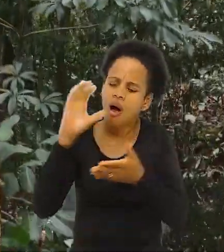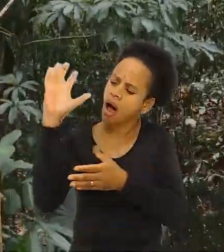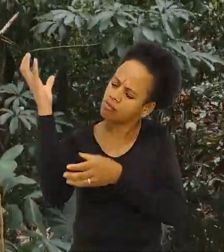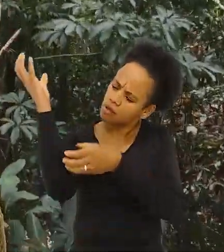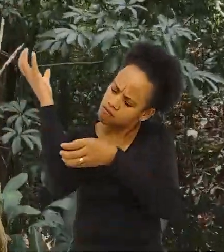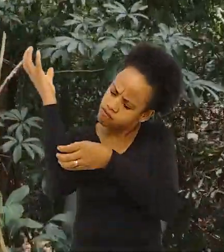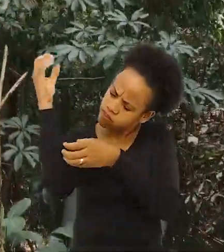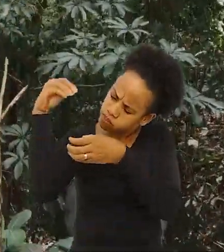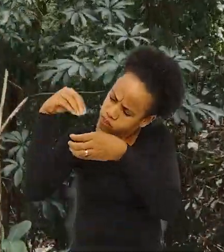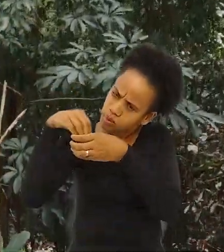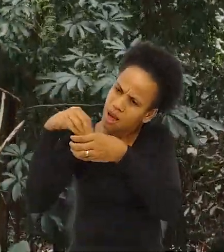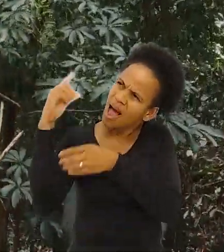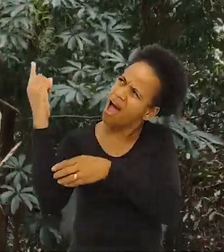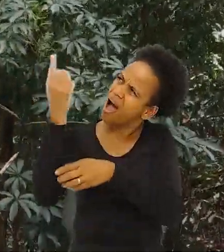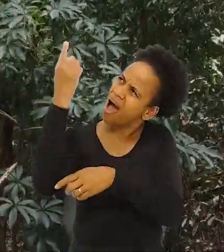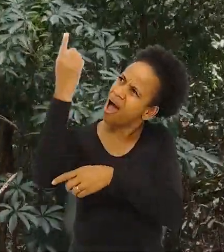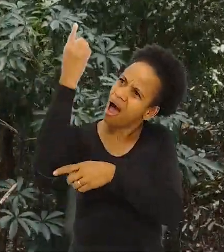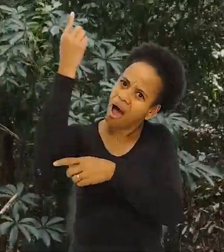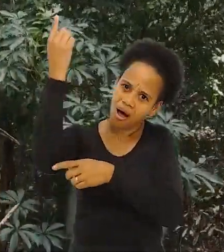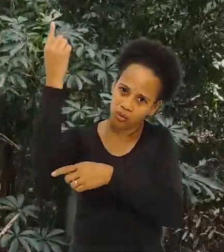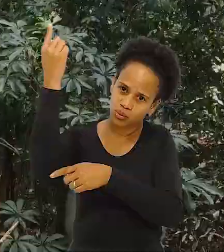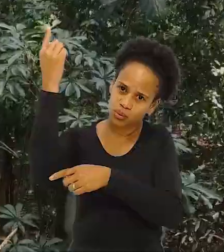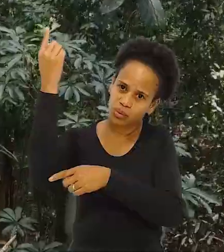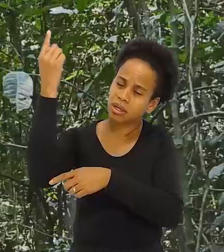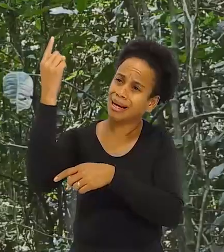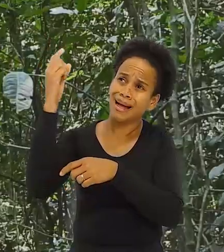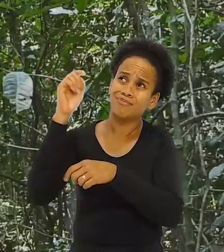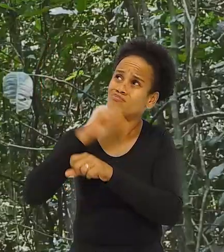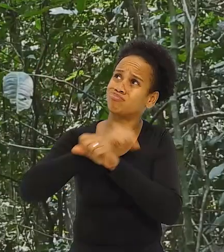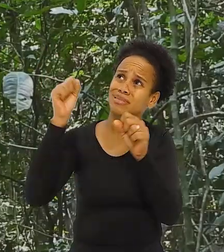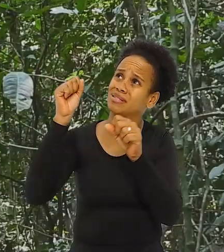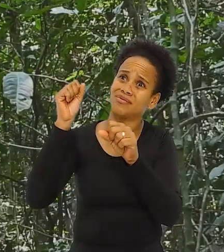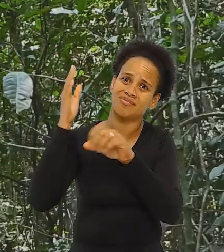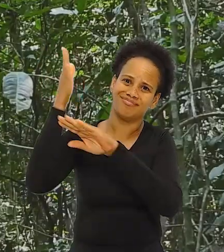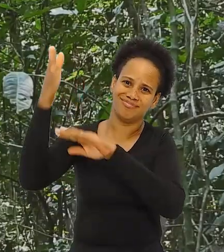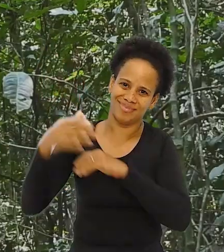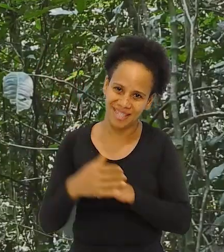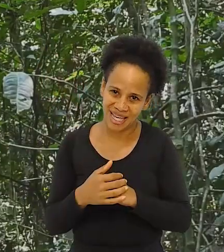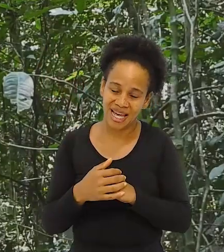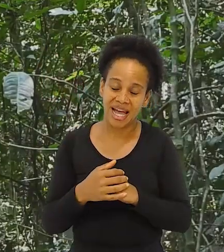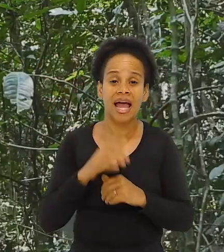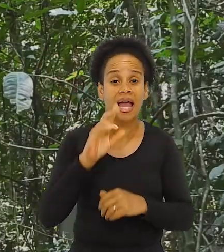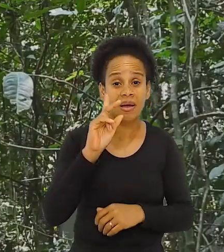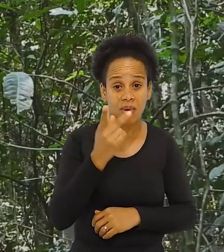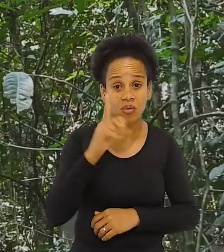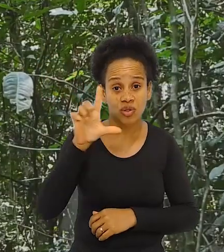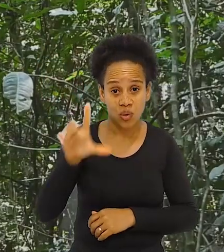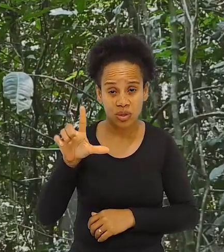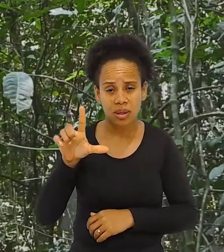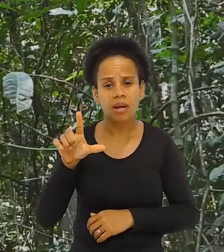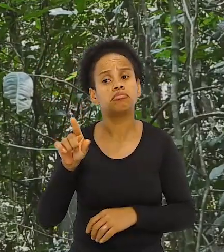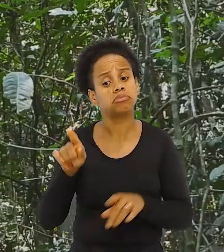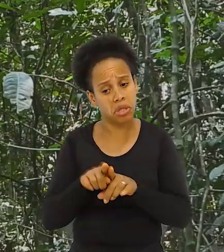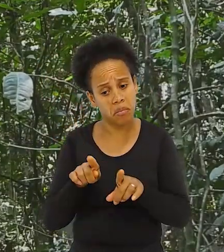situados em locais muito altos, quase inatingíveis. Hemagogos leucocelenos